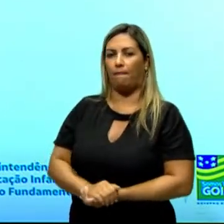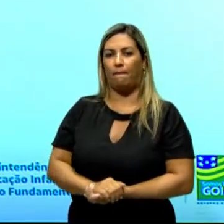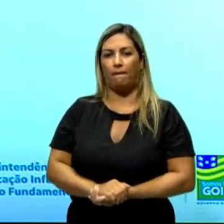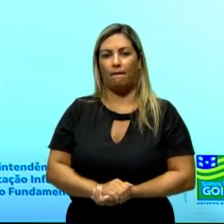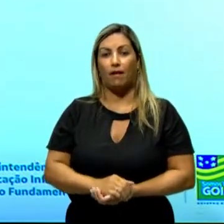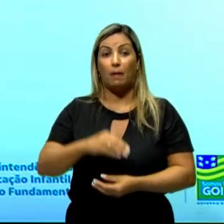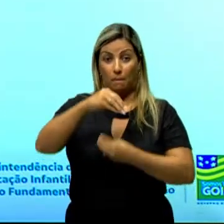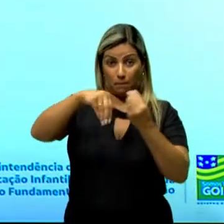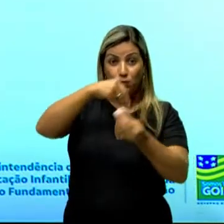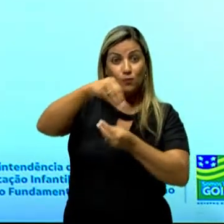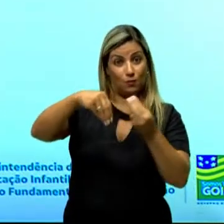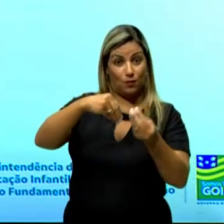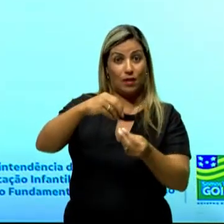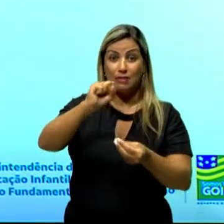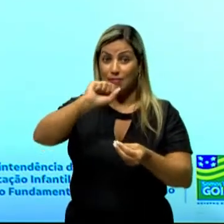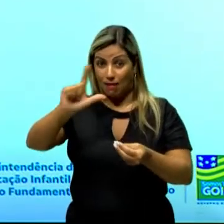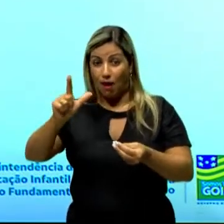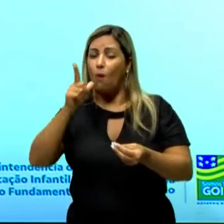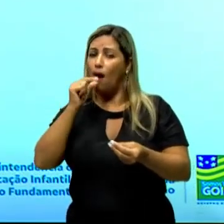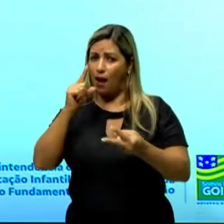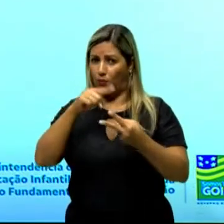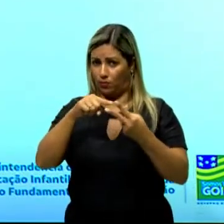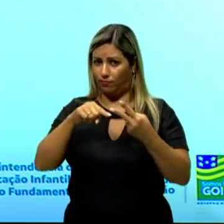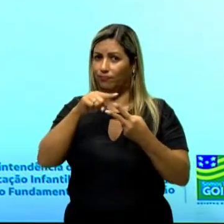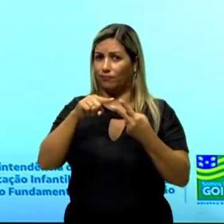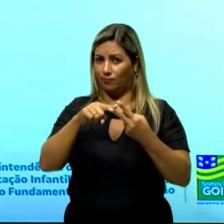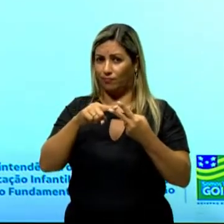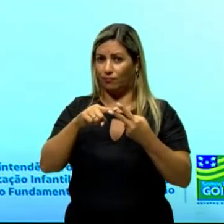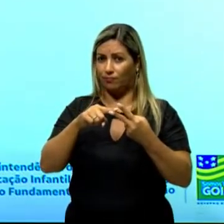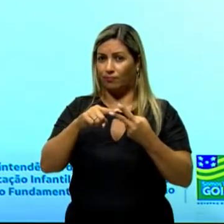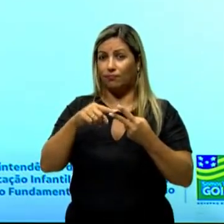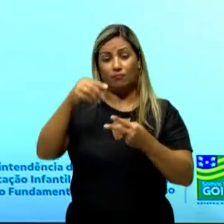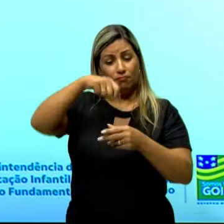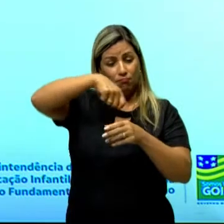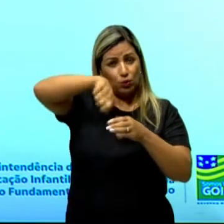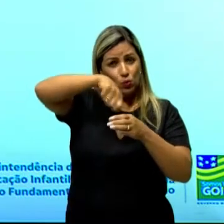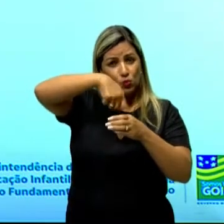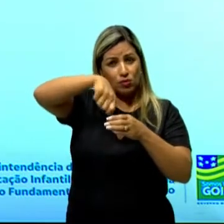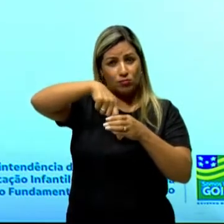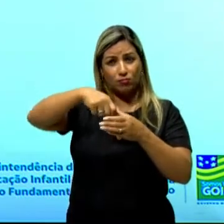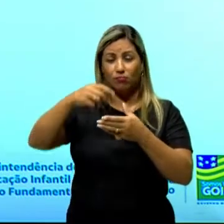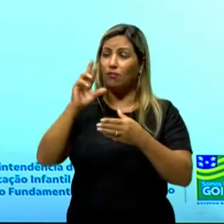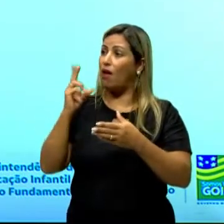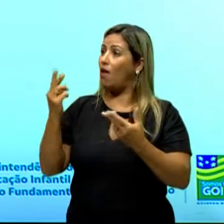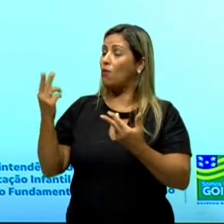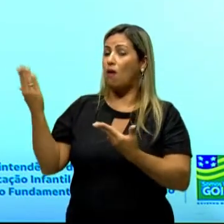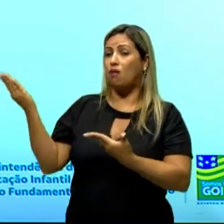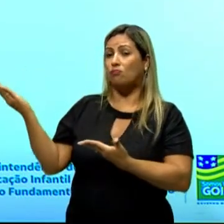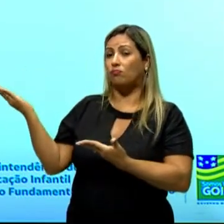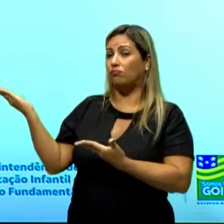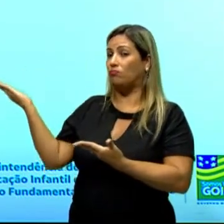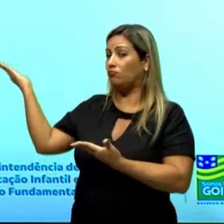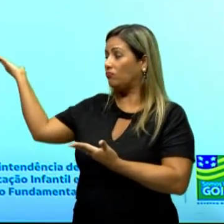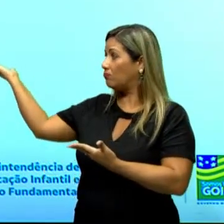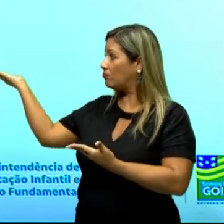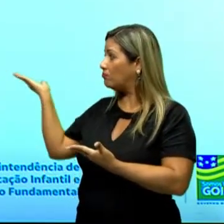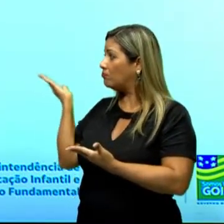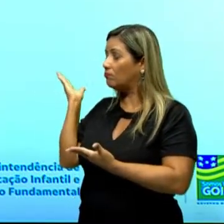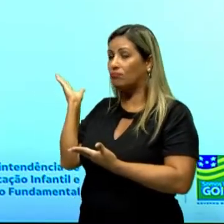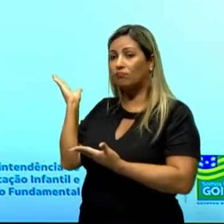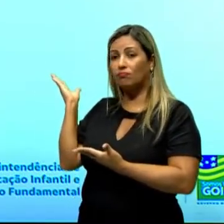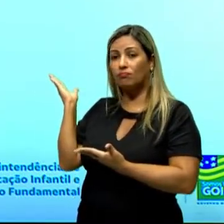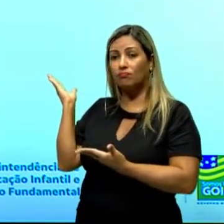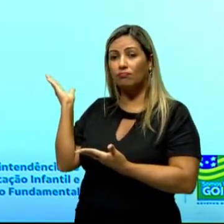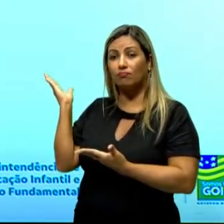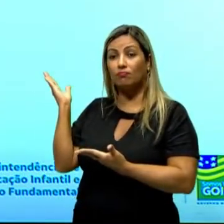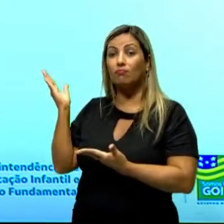então a mistura do sal com a água. Soluto e solvente, eu formo uma solução, que é a mistura de água e sal.